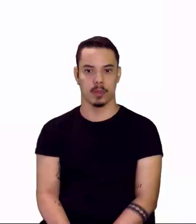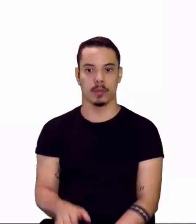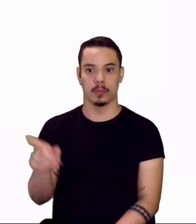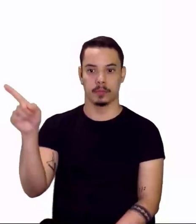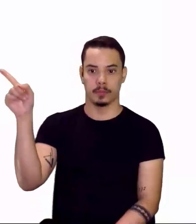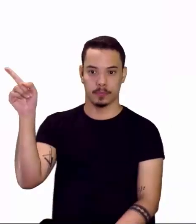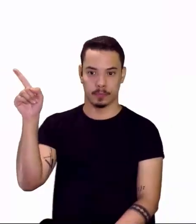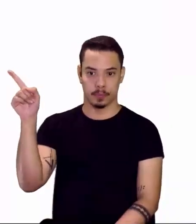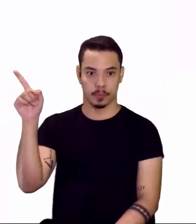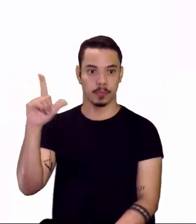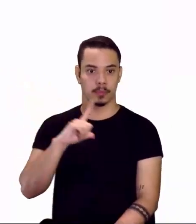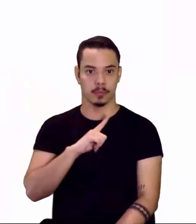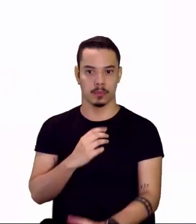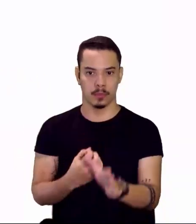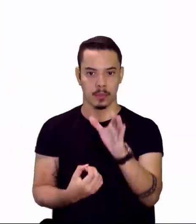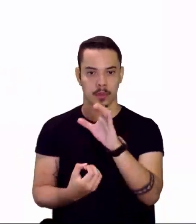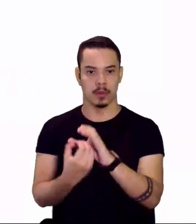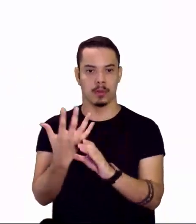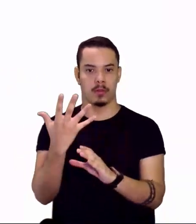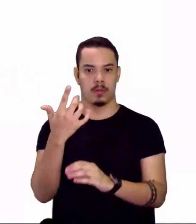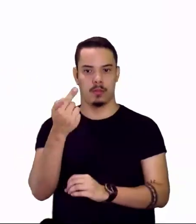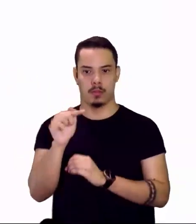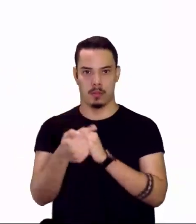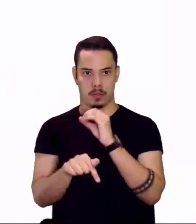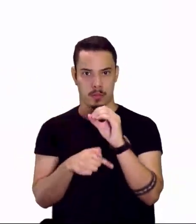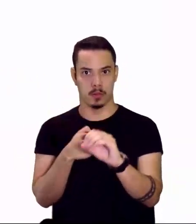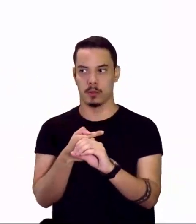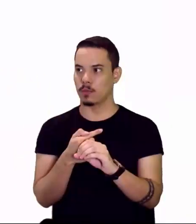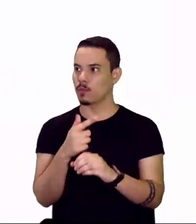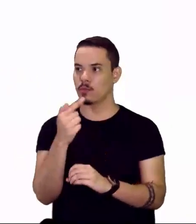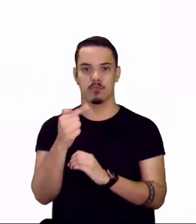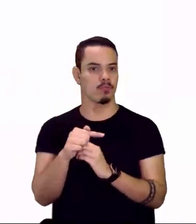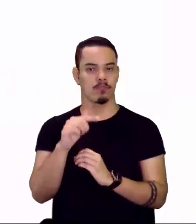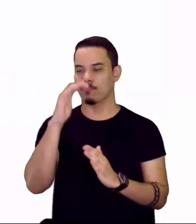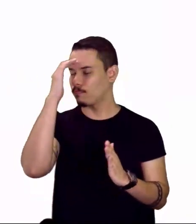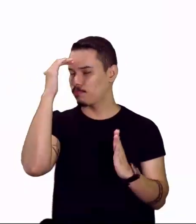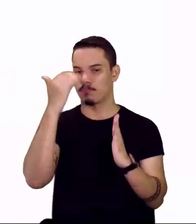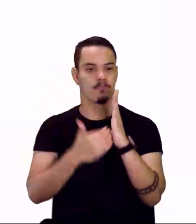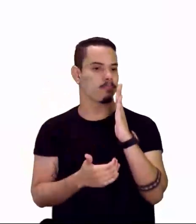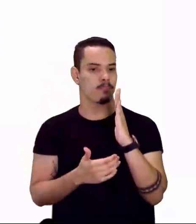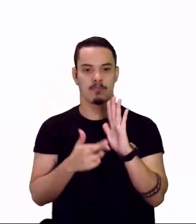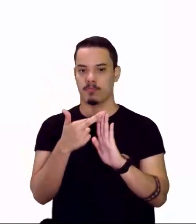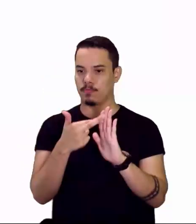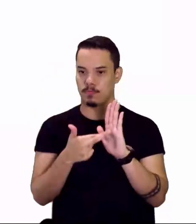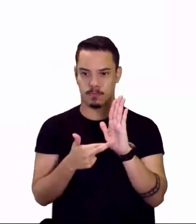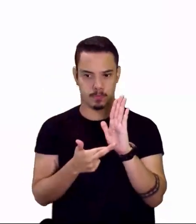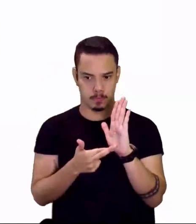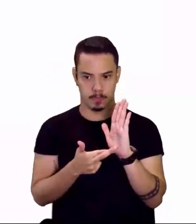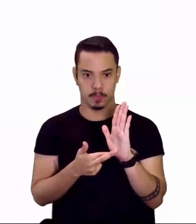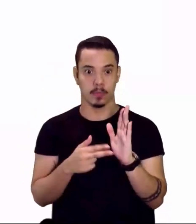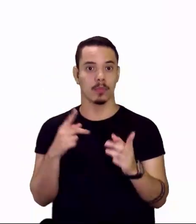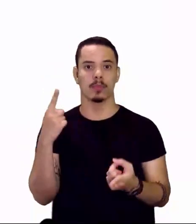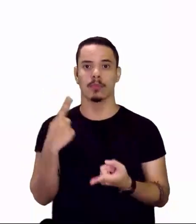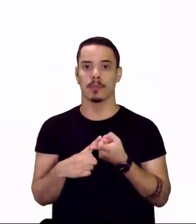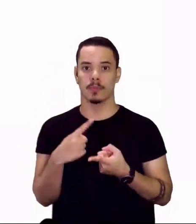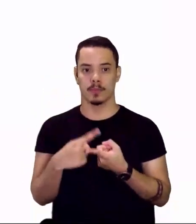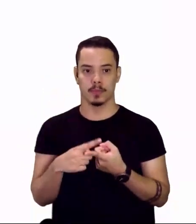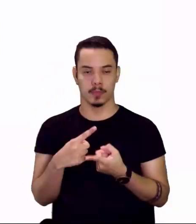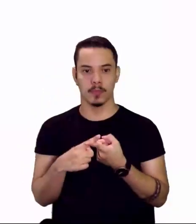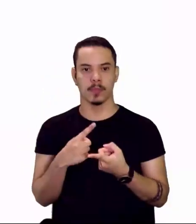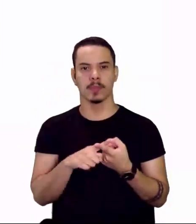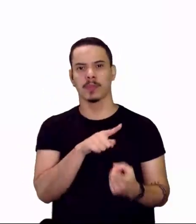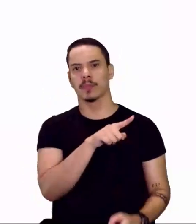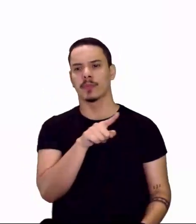em que o átomo em si ele não obedece à regra do octeto. Porque